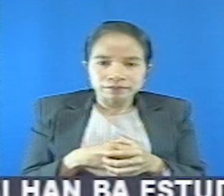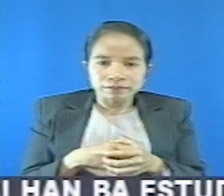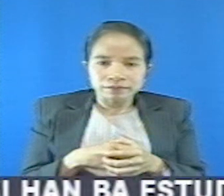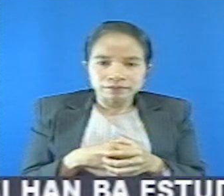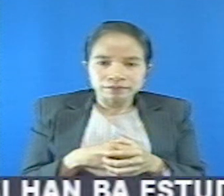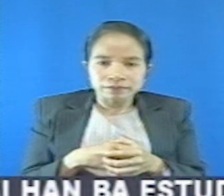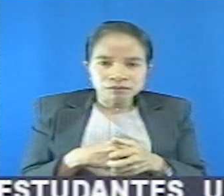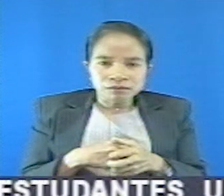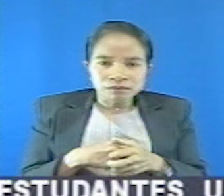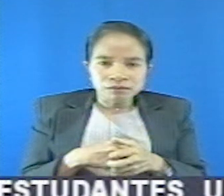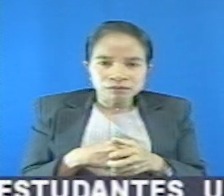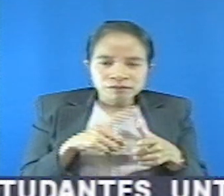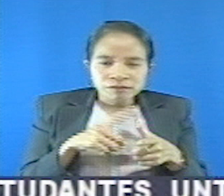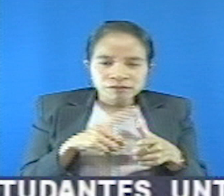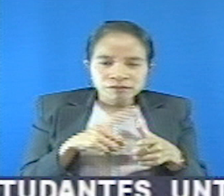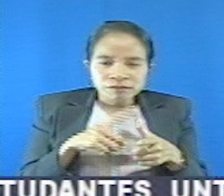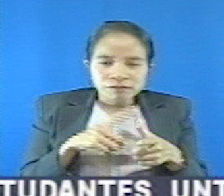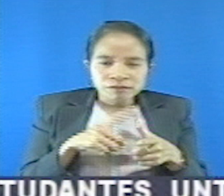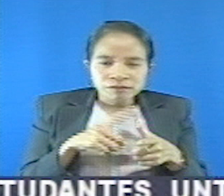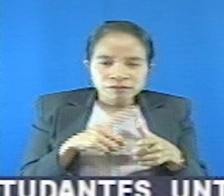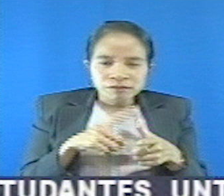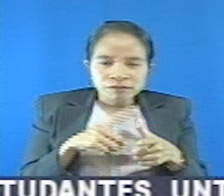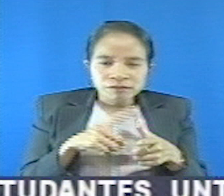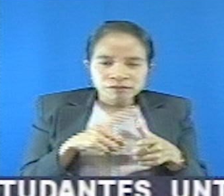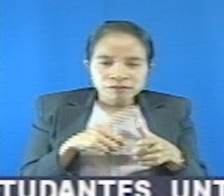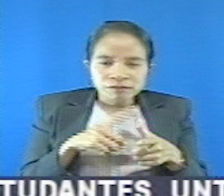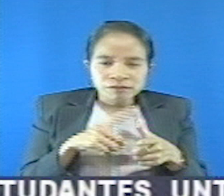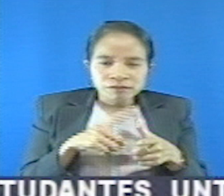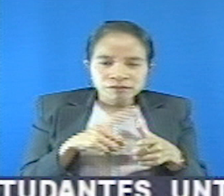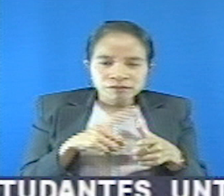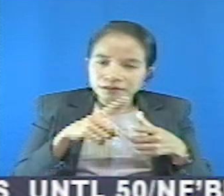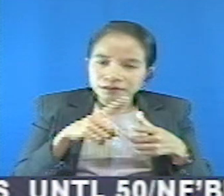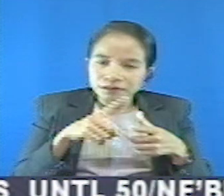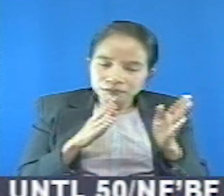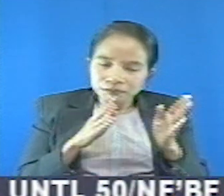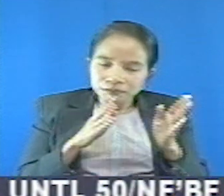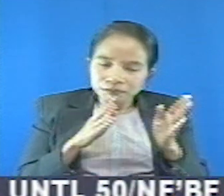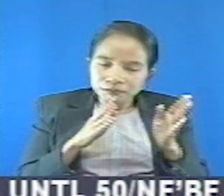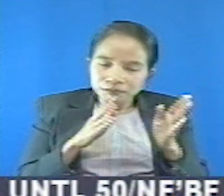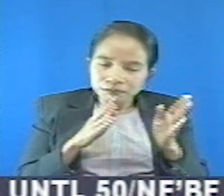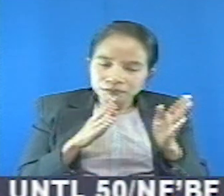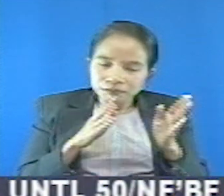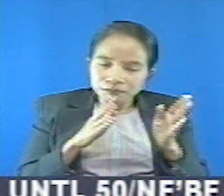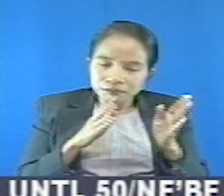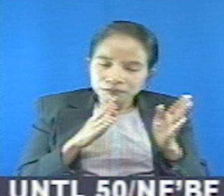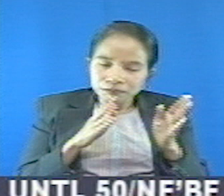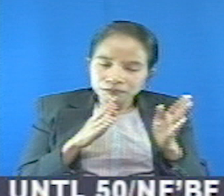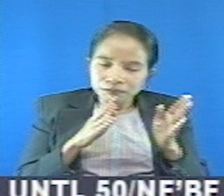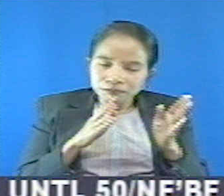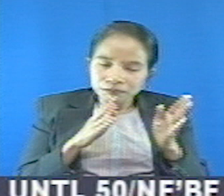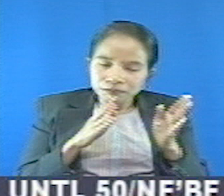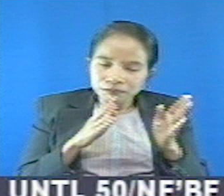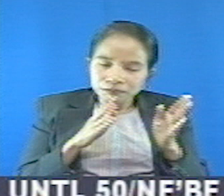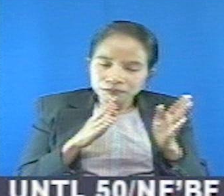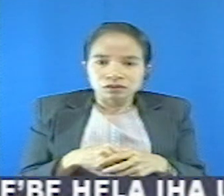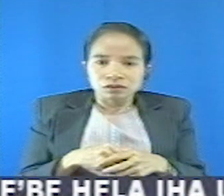quando lá é a possibilidade e tal identificação depois e se liberta Sirena para depois um processo de Iana